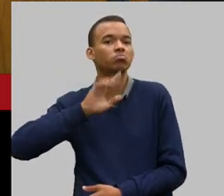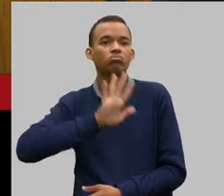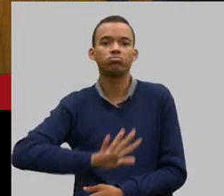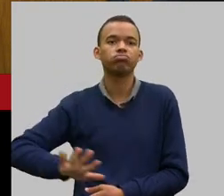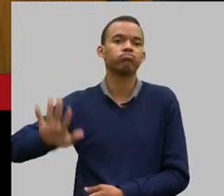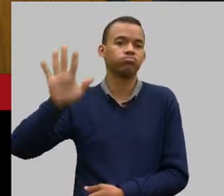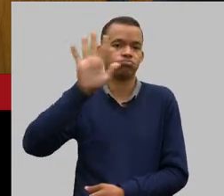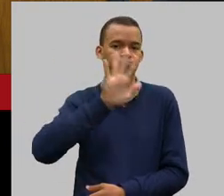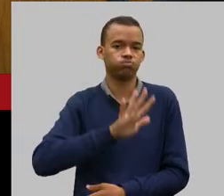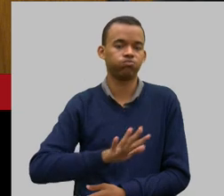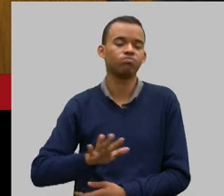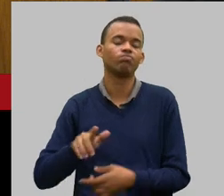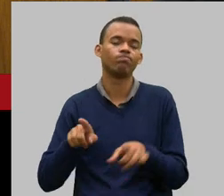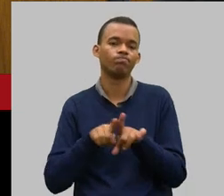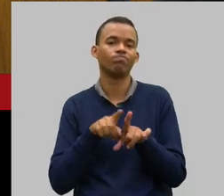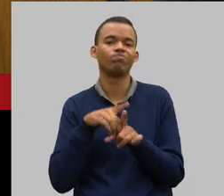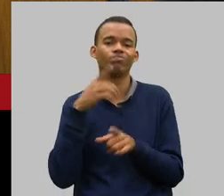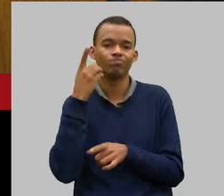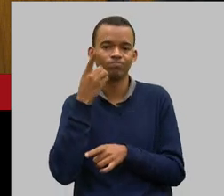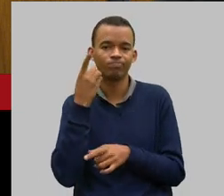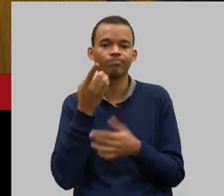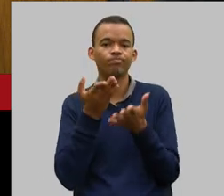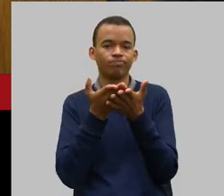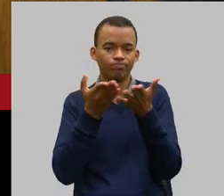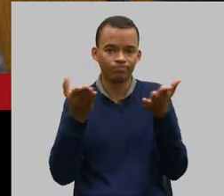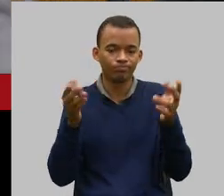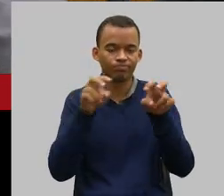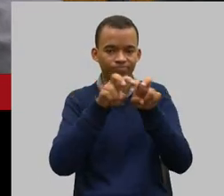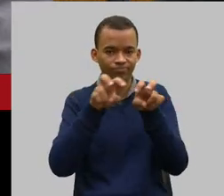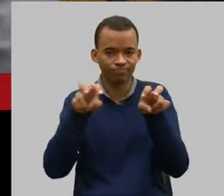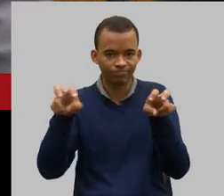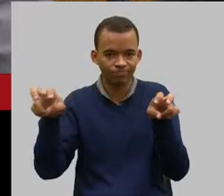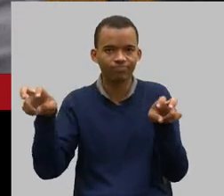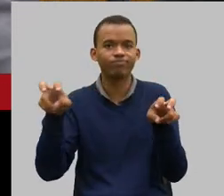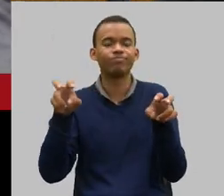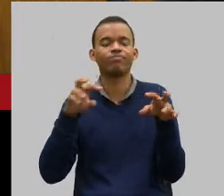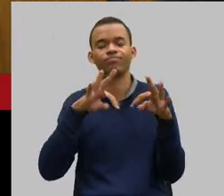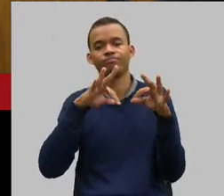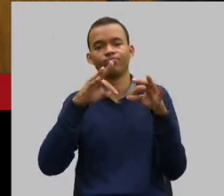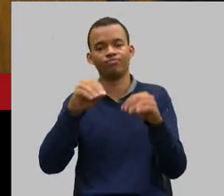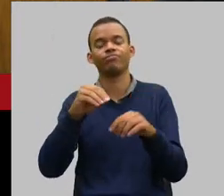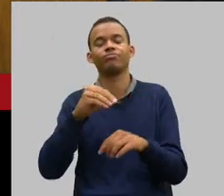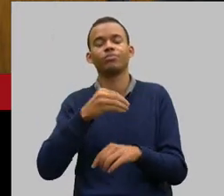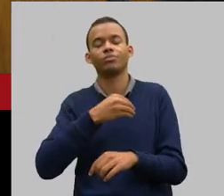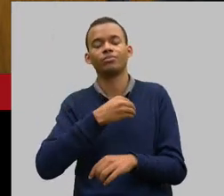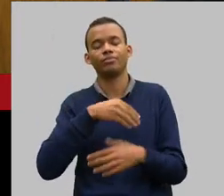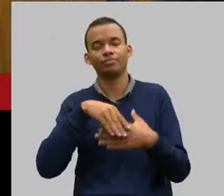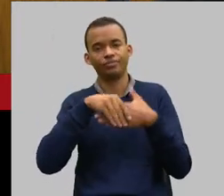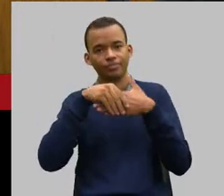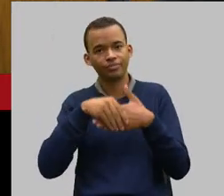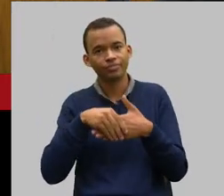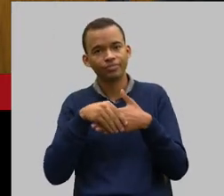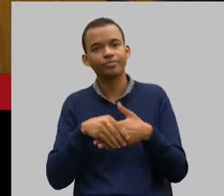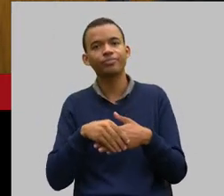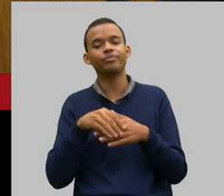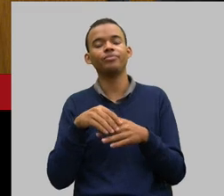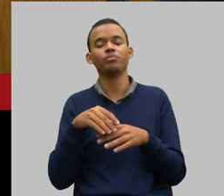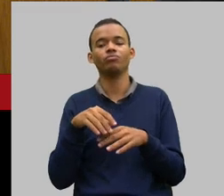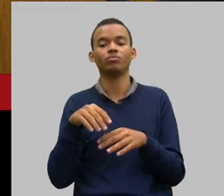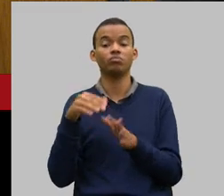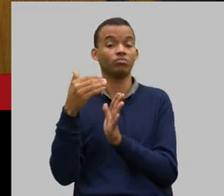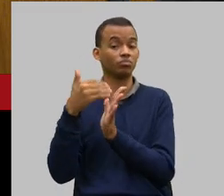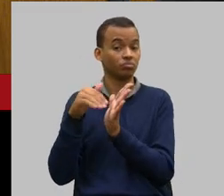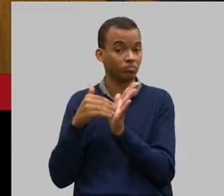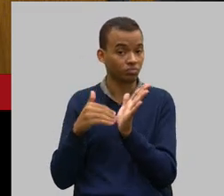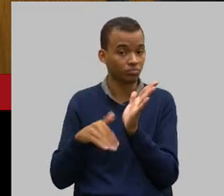al Santiago Deputado anayara Deputado Gustavo Santana Deputado João Júnior nosso secretário de desenvolvimento econômico Fernando